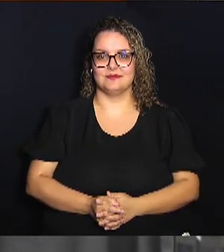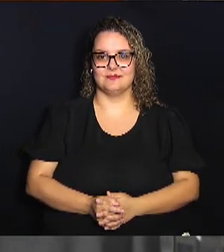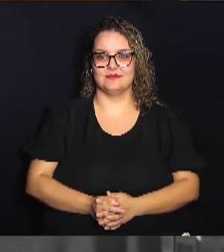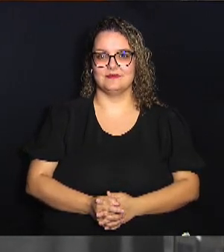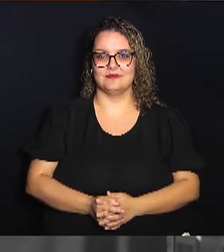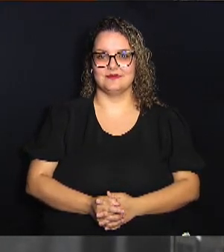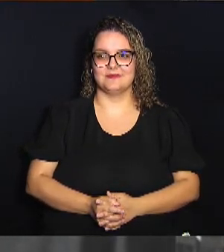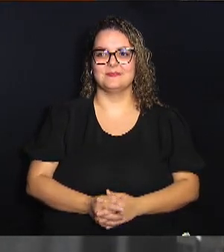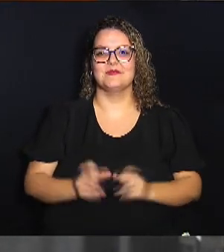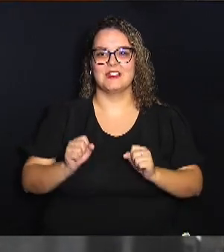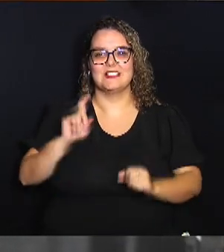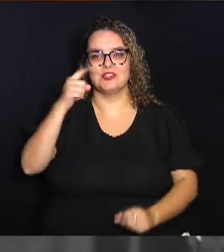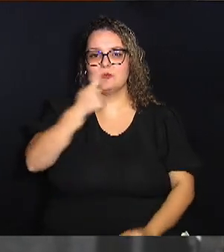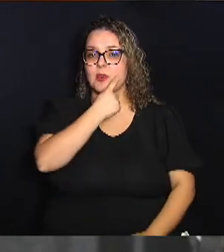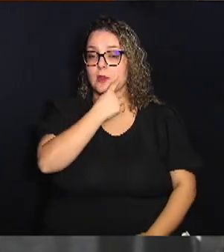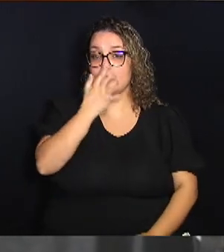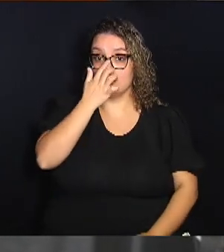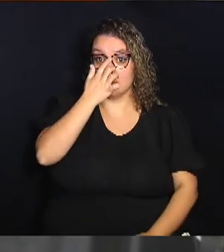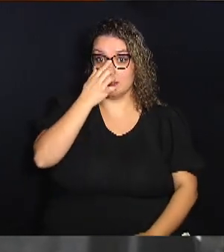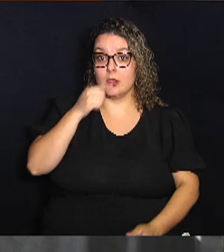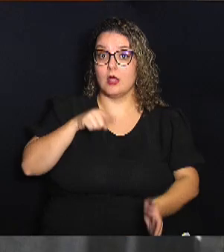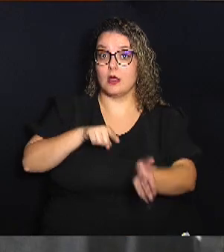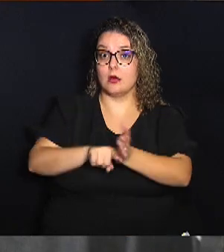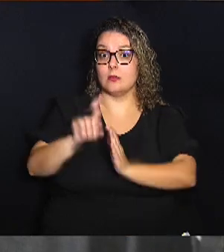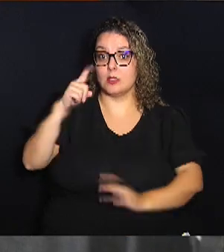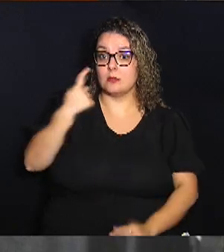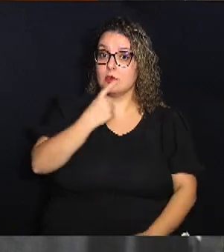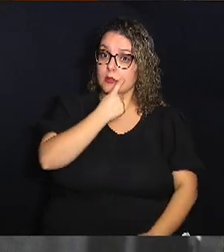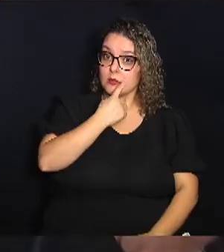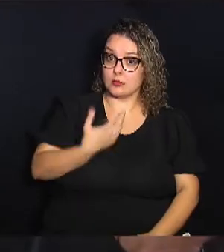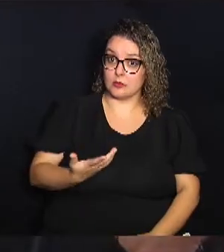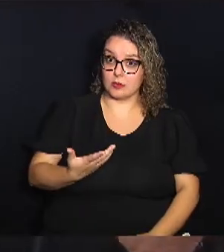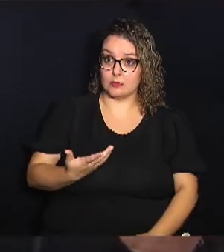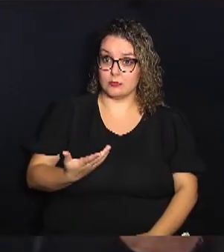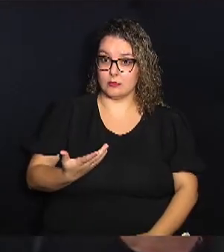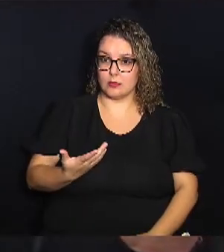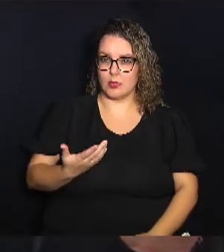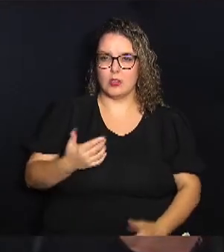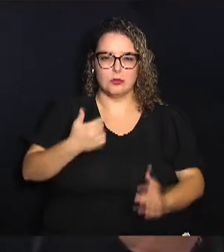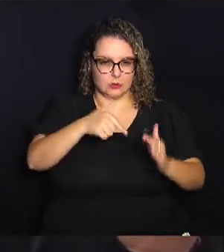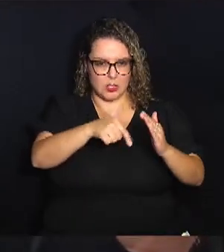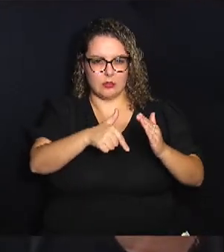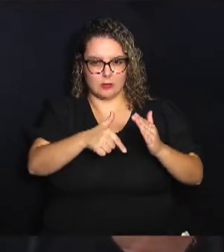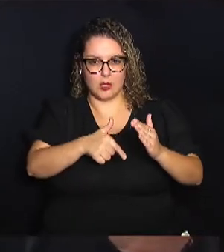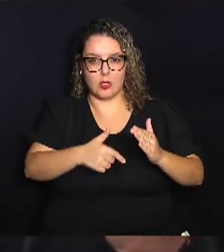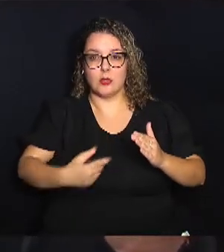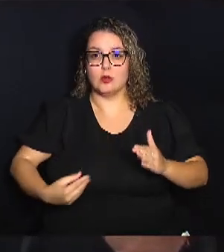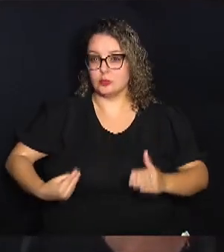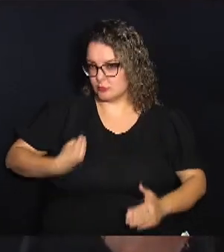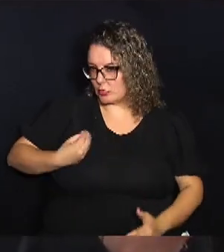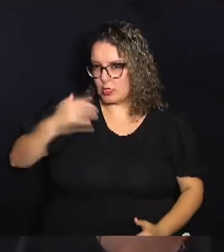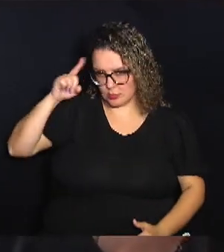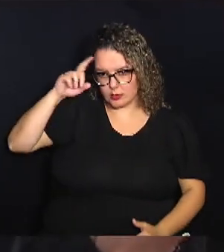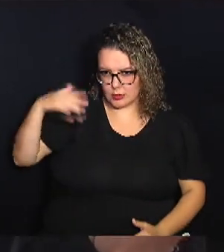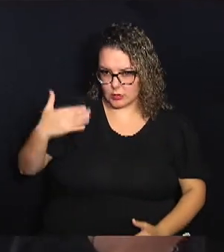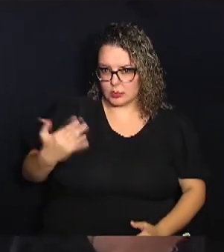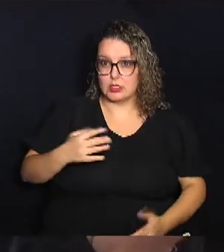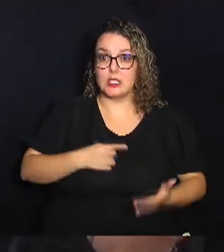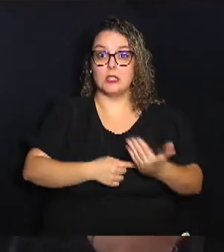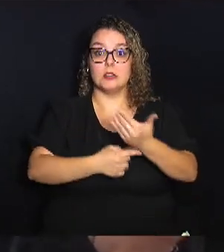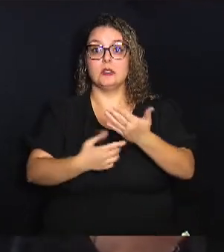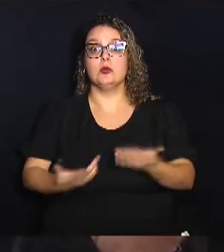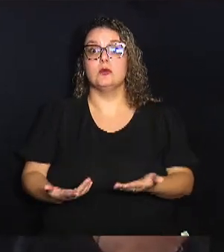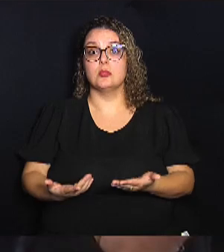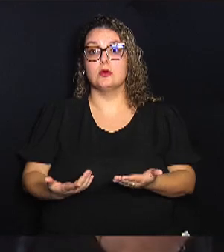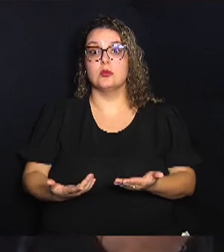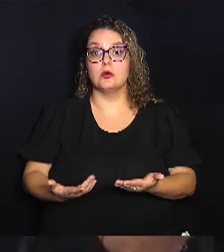Pode deixar, Mirna. A pergunta que a Mirna quer saber é, apesar dessa questão do home office estar muito presente hoje em dia, a questão da tecnologia,